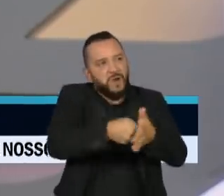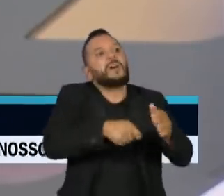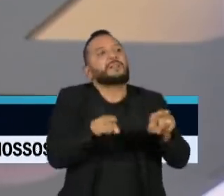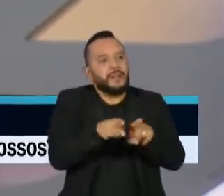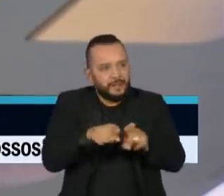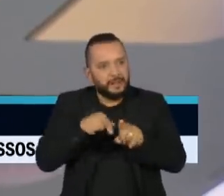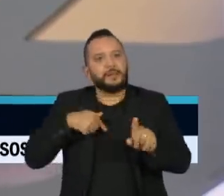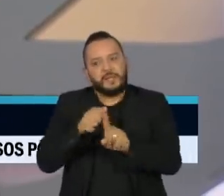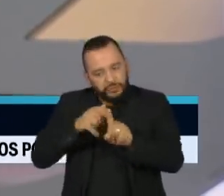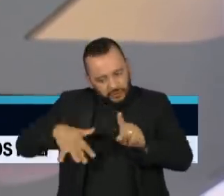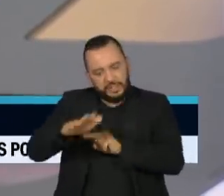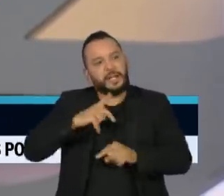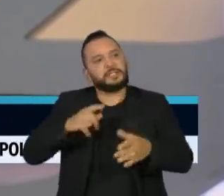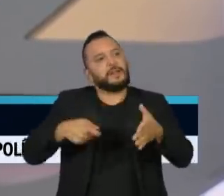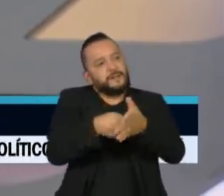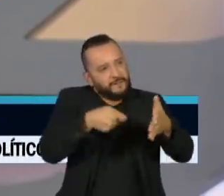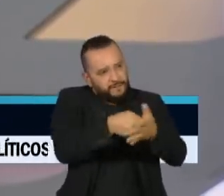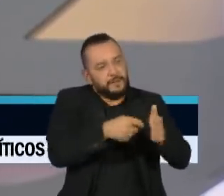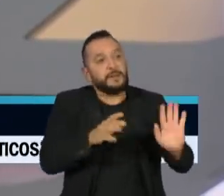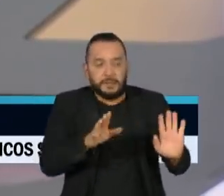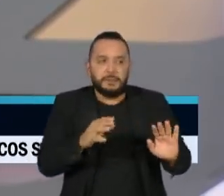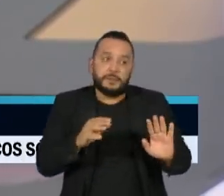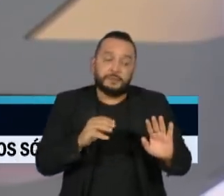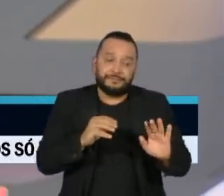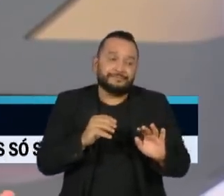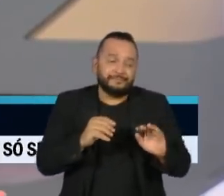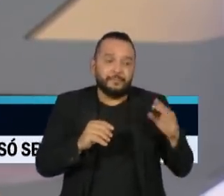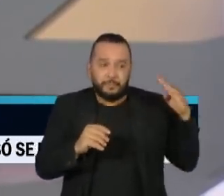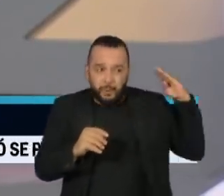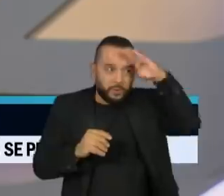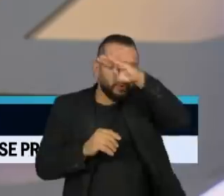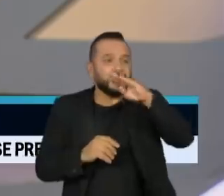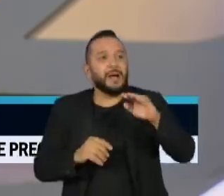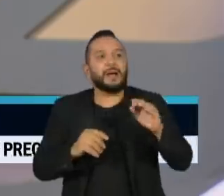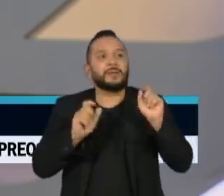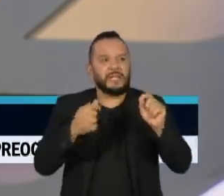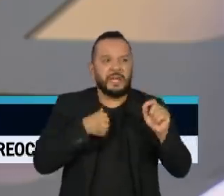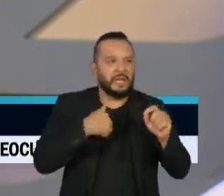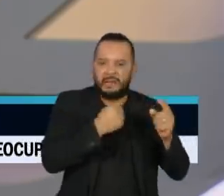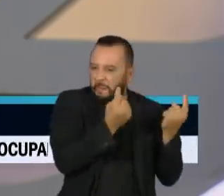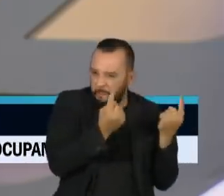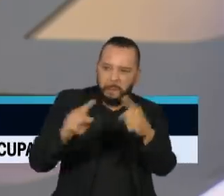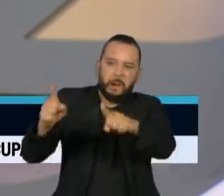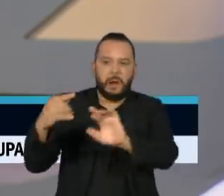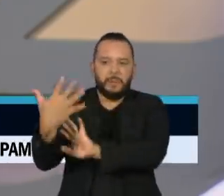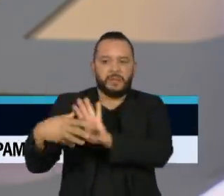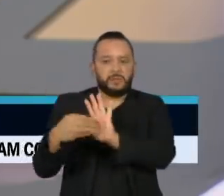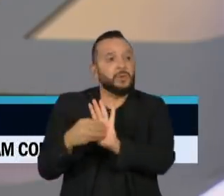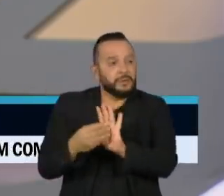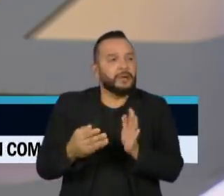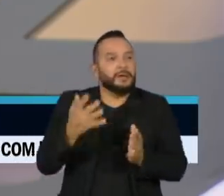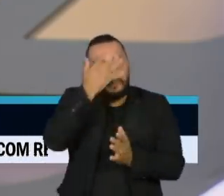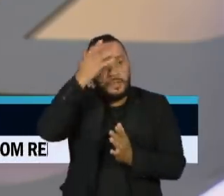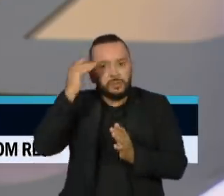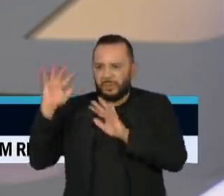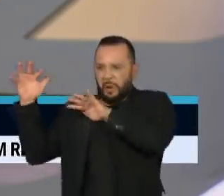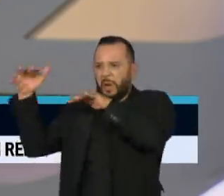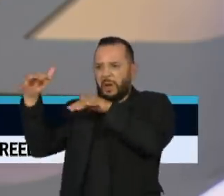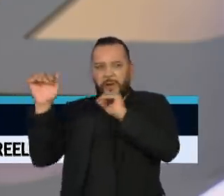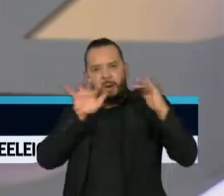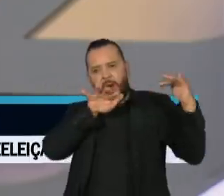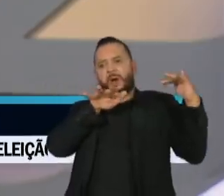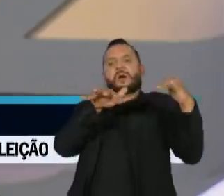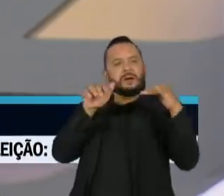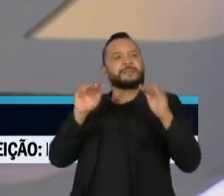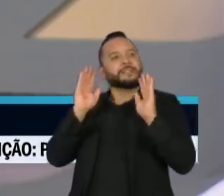Um dos paradoxos dos anos Bolsonaro é que os ataques à Amazônia colocaram a discussão sobre a Amazônia e as populações indígenas